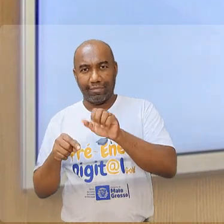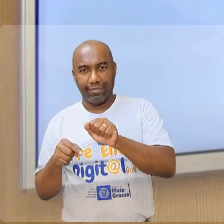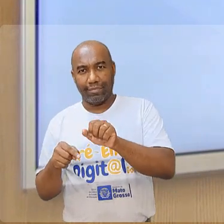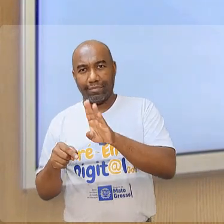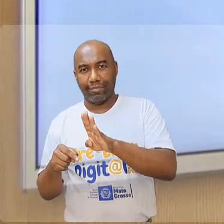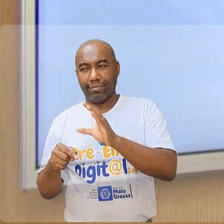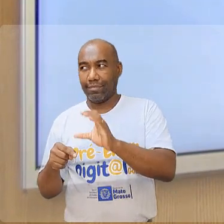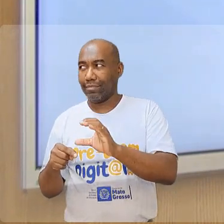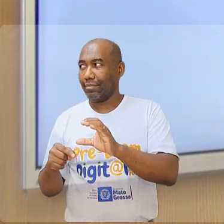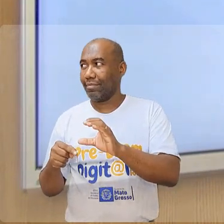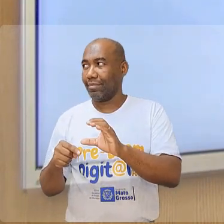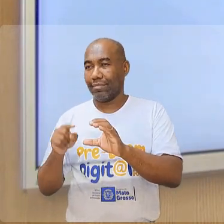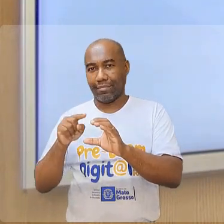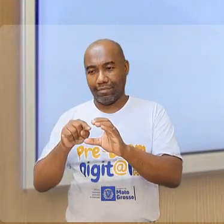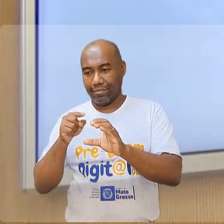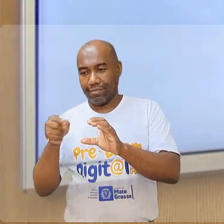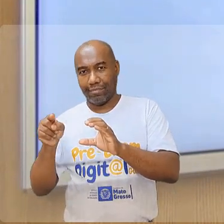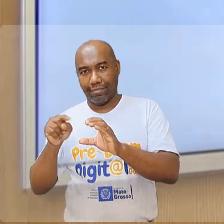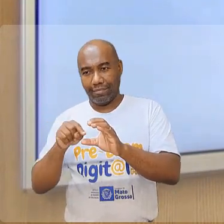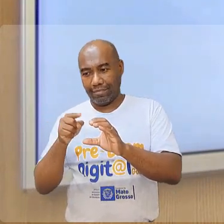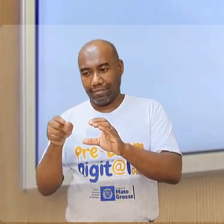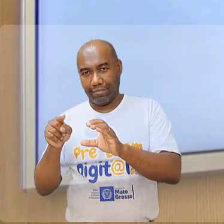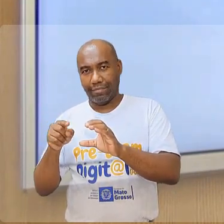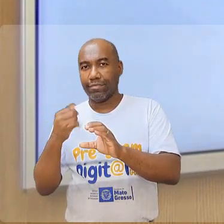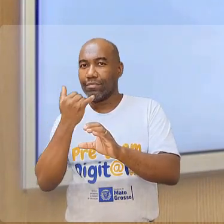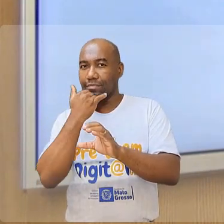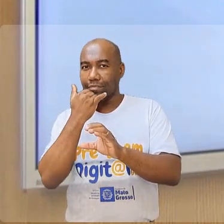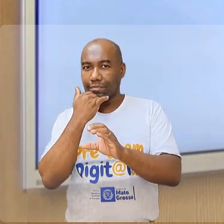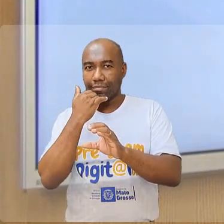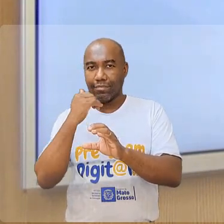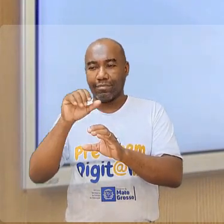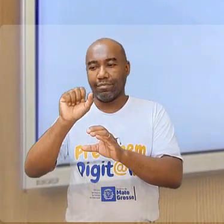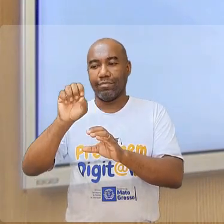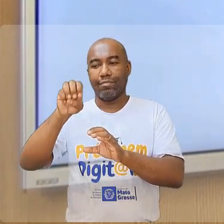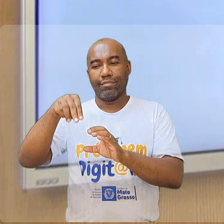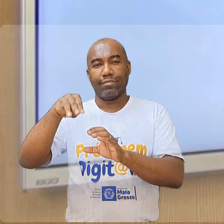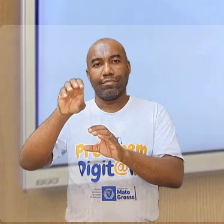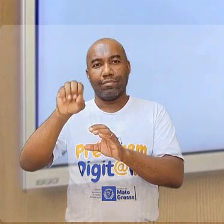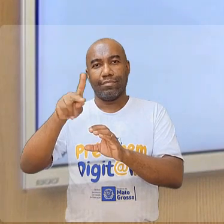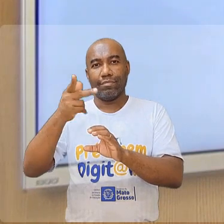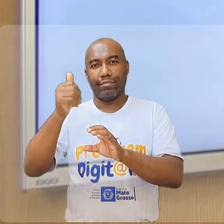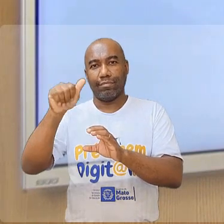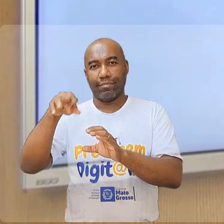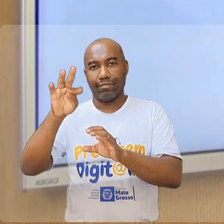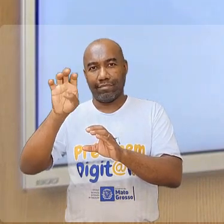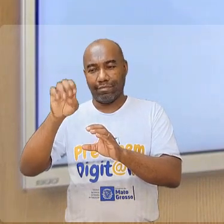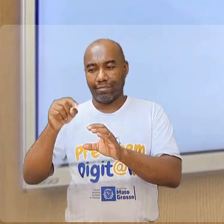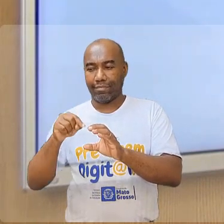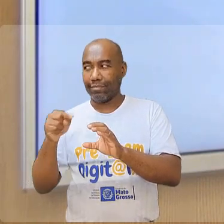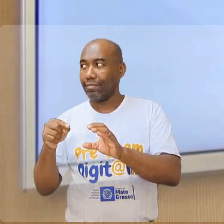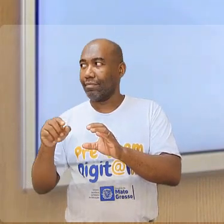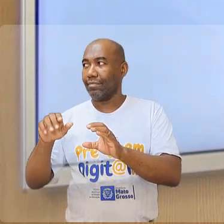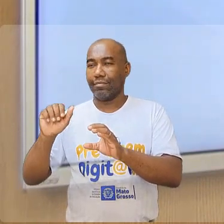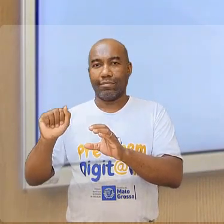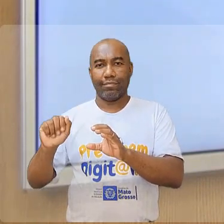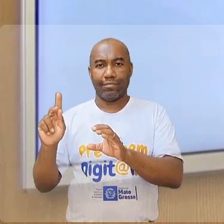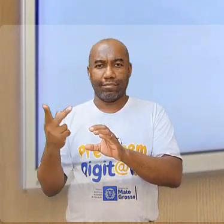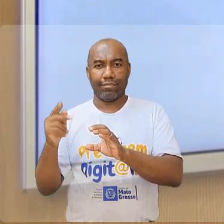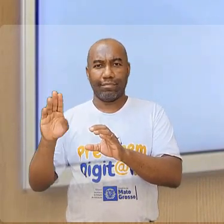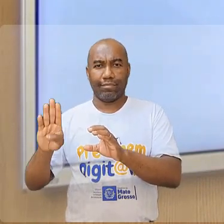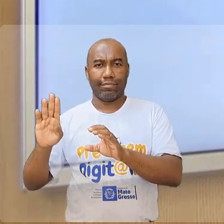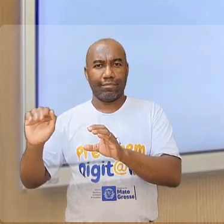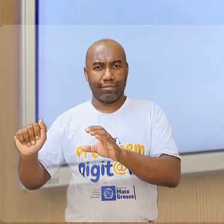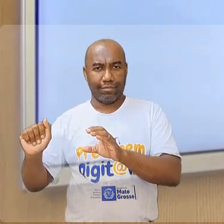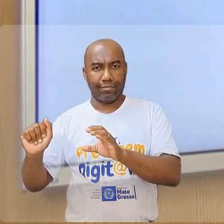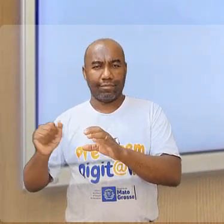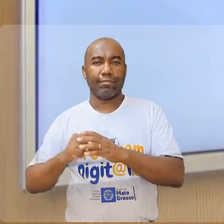é congruente eu pegar um é semelhante desculpa semelhante ao triângulo HB a